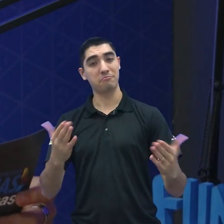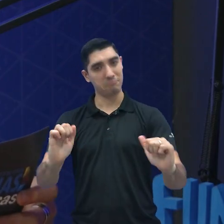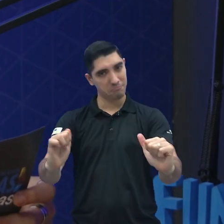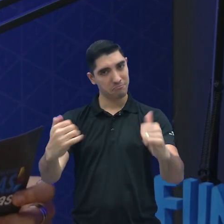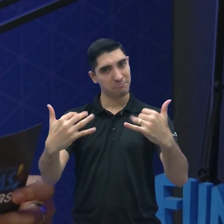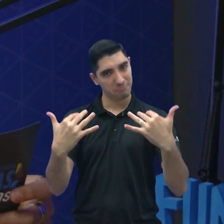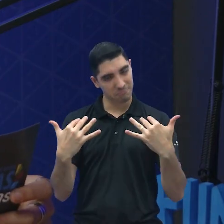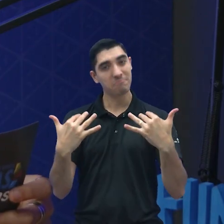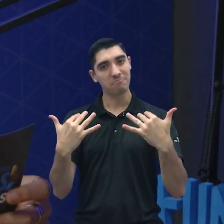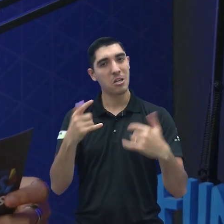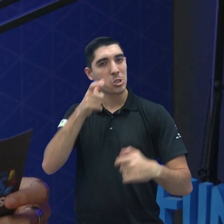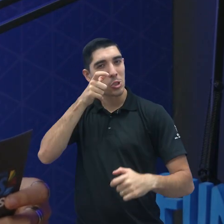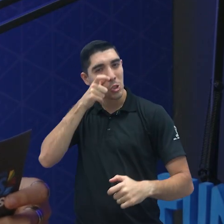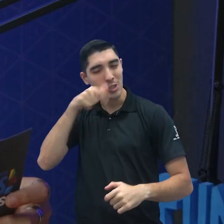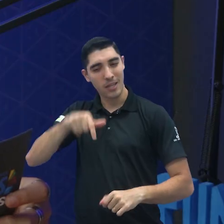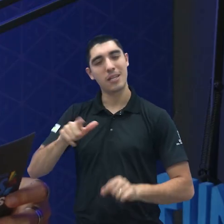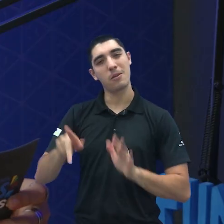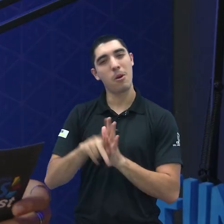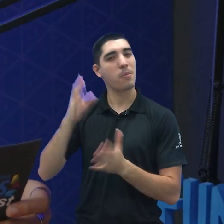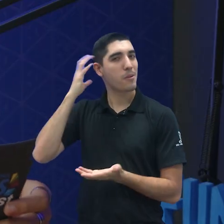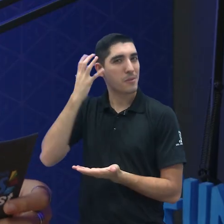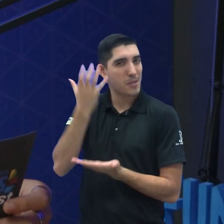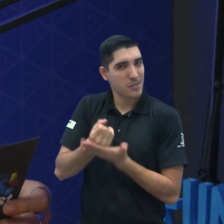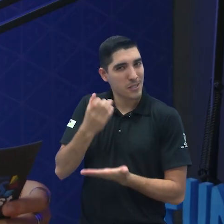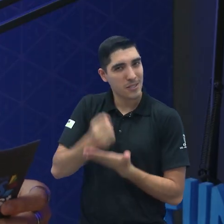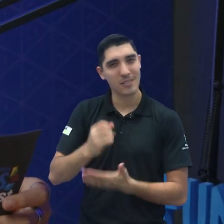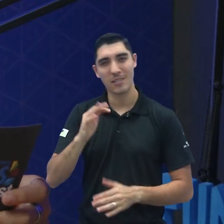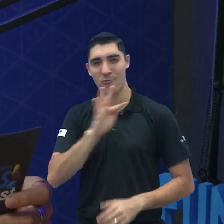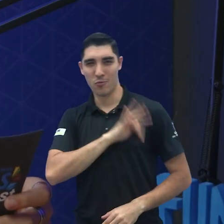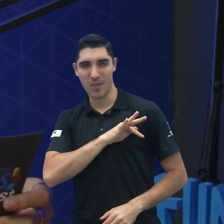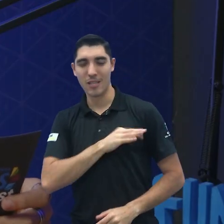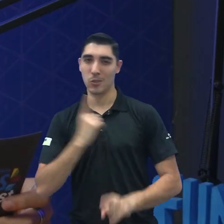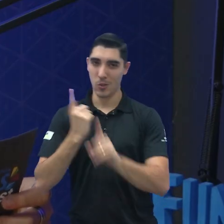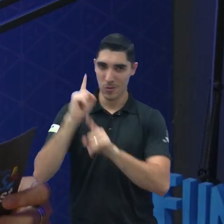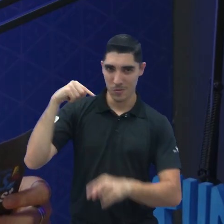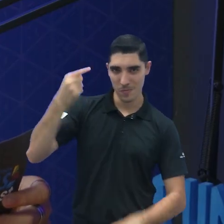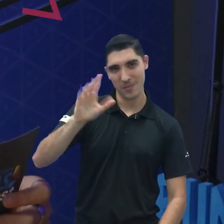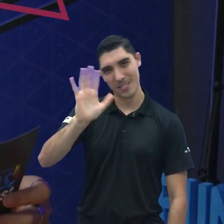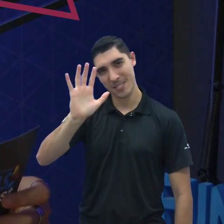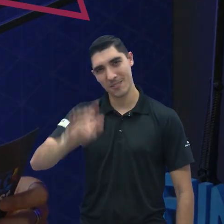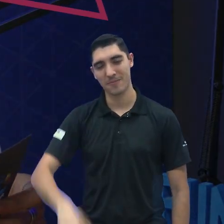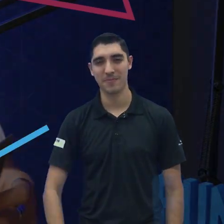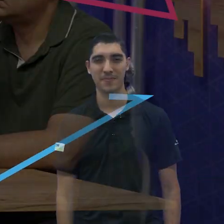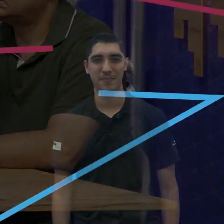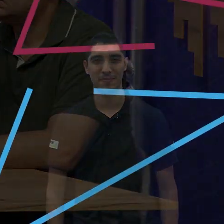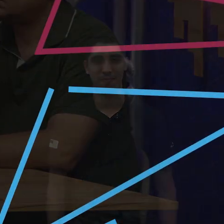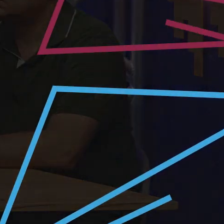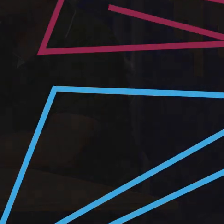caro espectador, que nos acompanhou em mais um episódio do Fundaz Cast. Até a próxima e tchau, tchau!